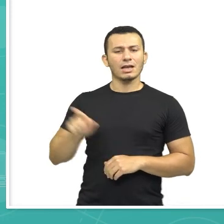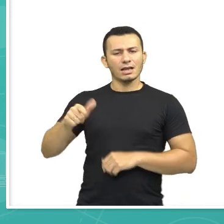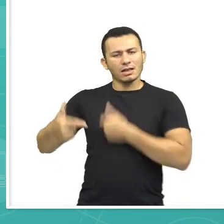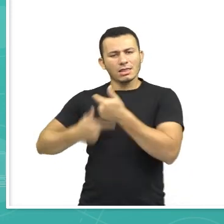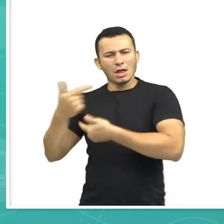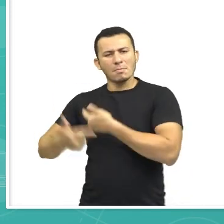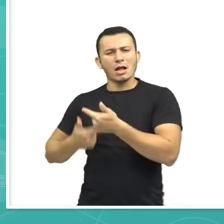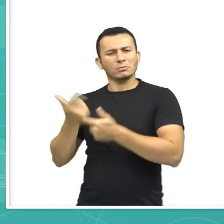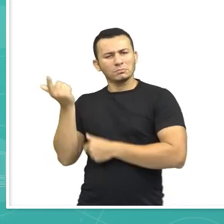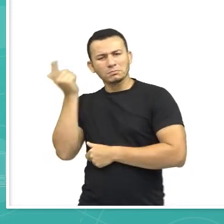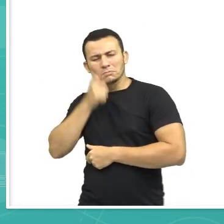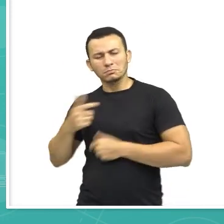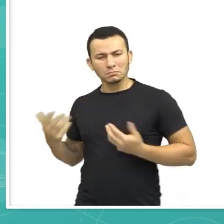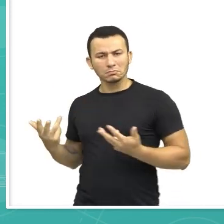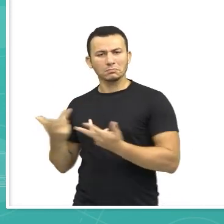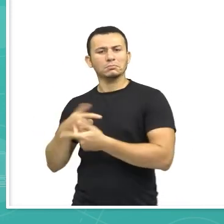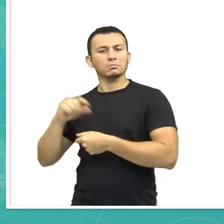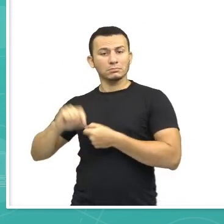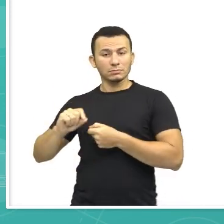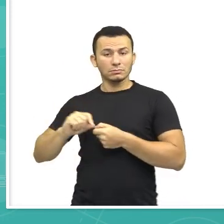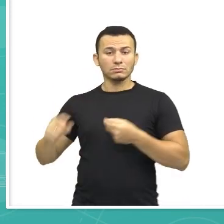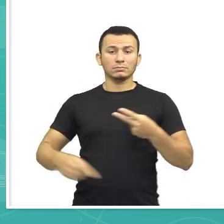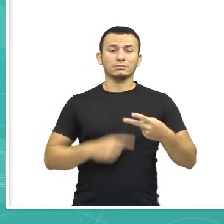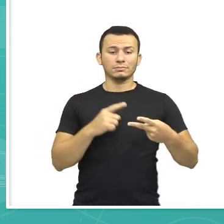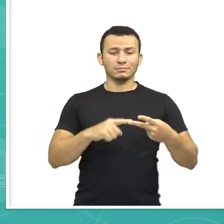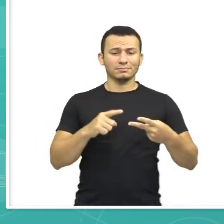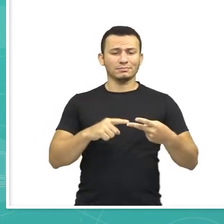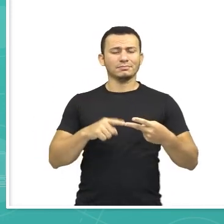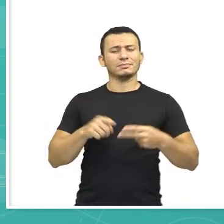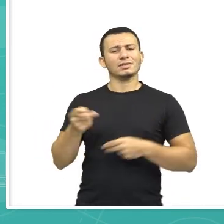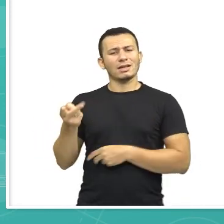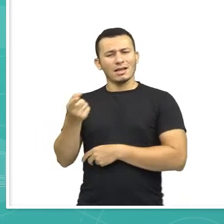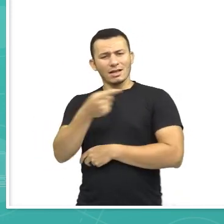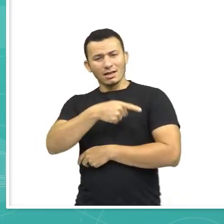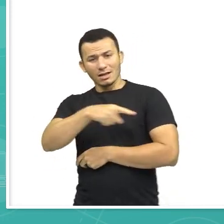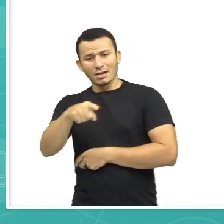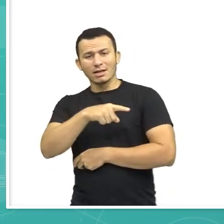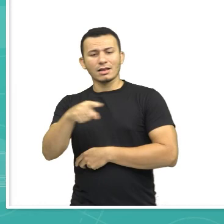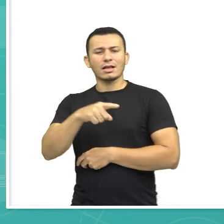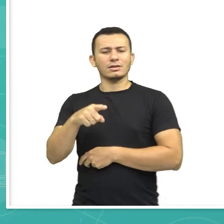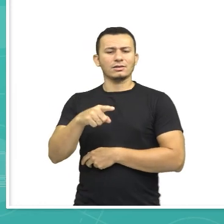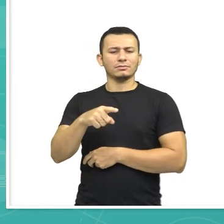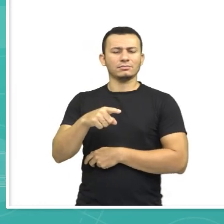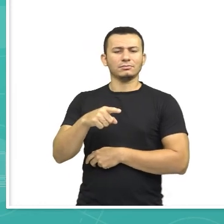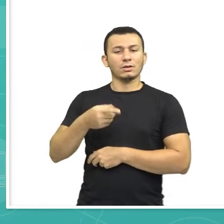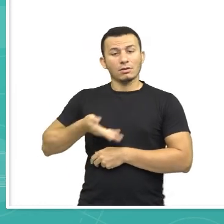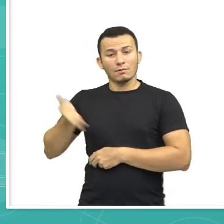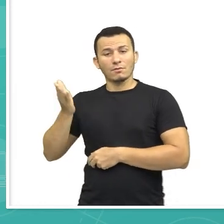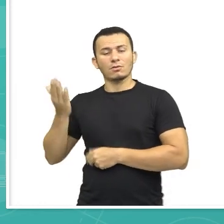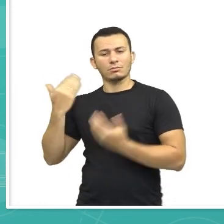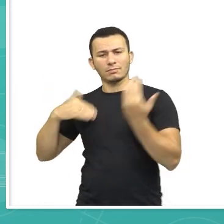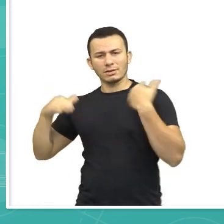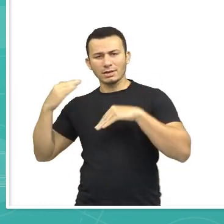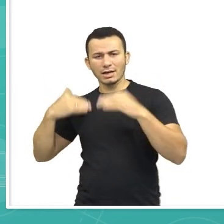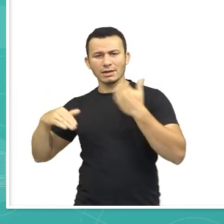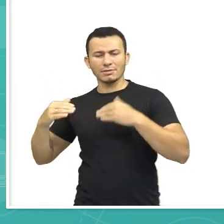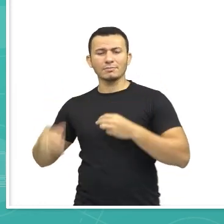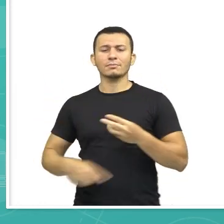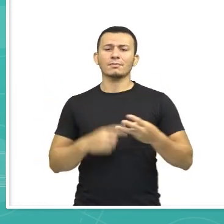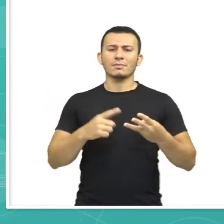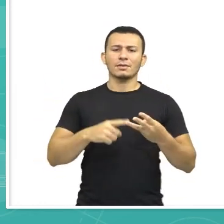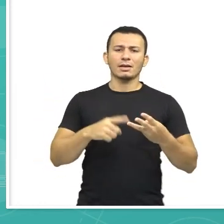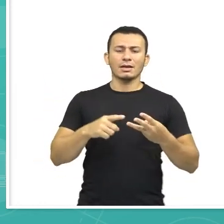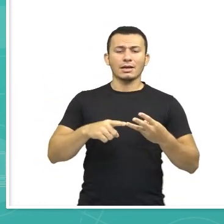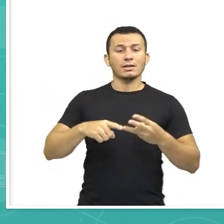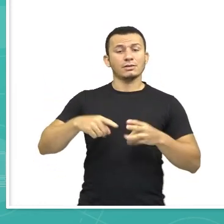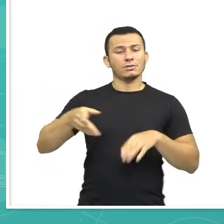ao passeio e eles dormiram na praia. Muito bem, muito bem, muito bem. Por hoje é